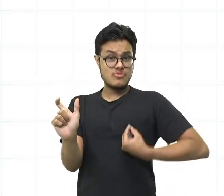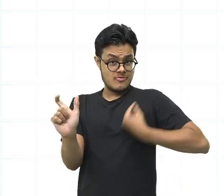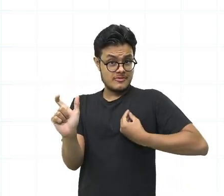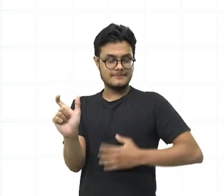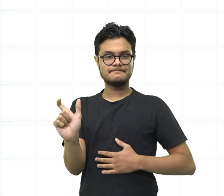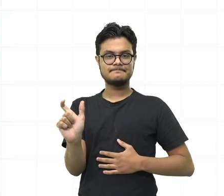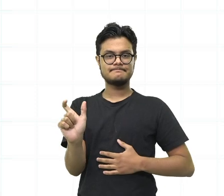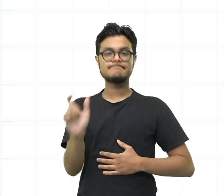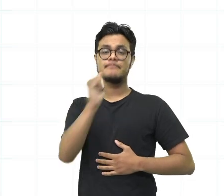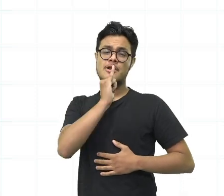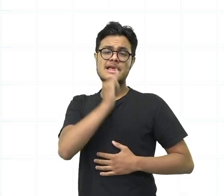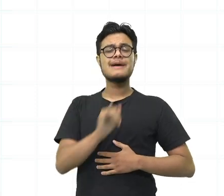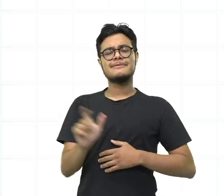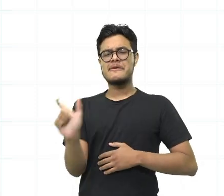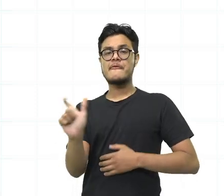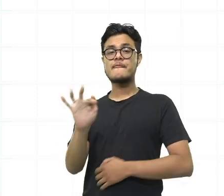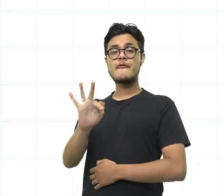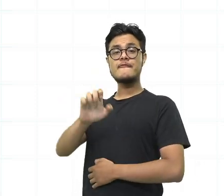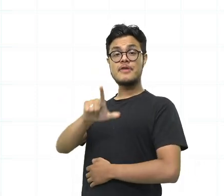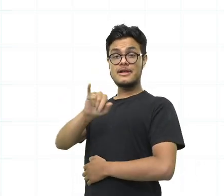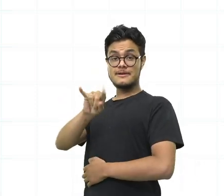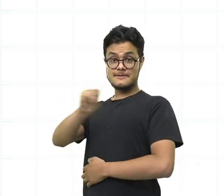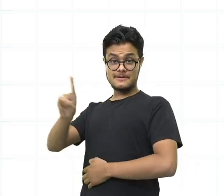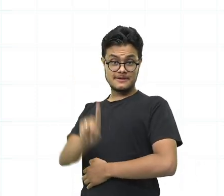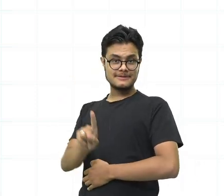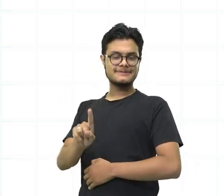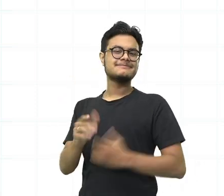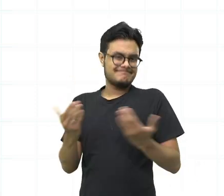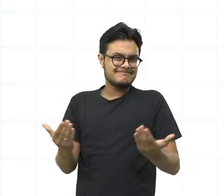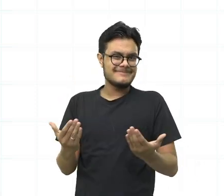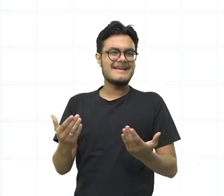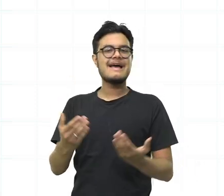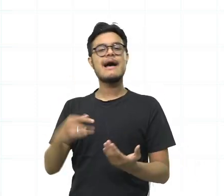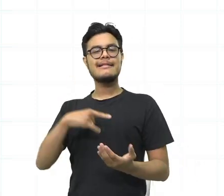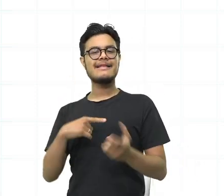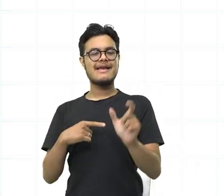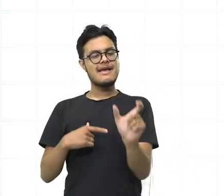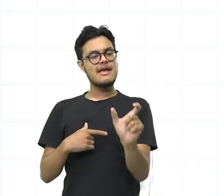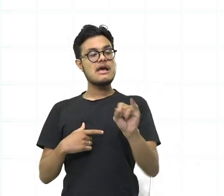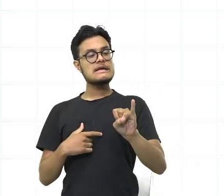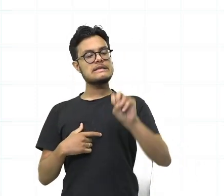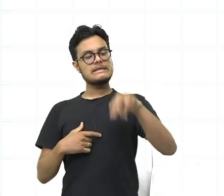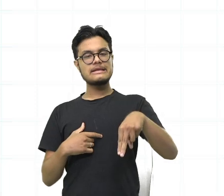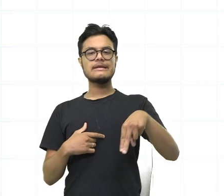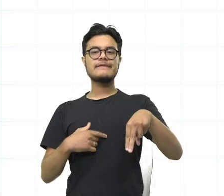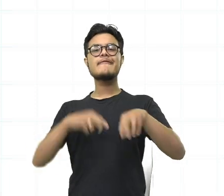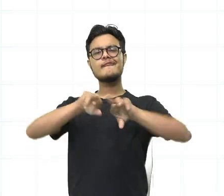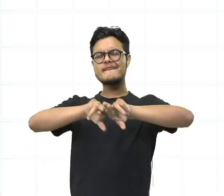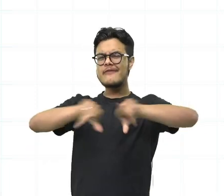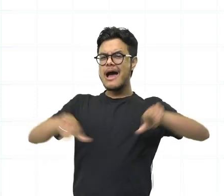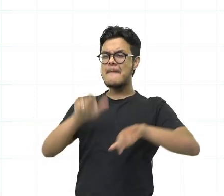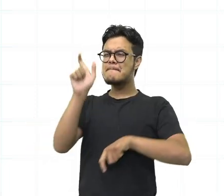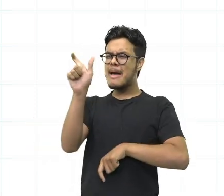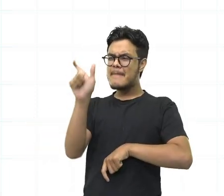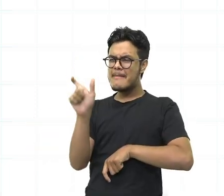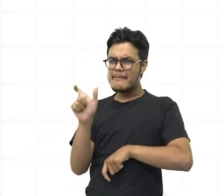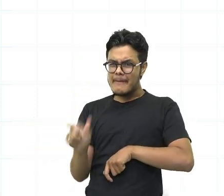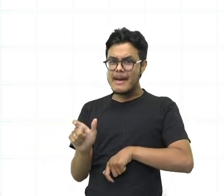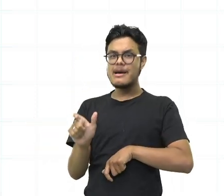gente acabou de verificar, né? Lá o feliz, viu que o feliz deu infelizmente, felizmente, mal feliz.